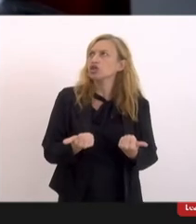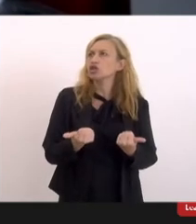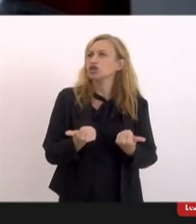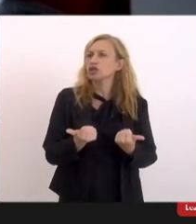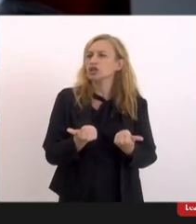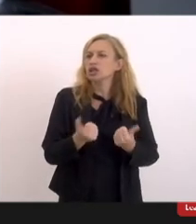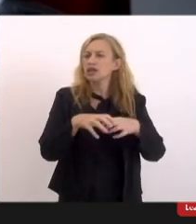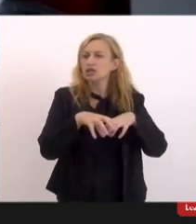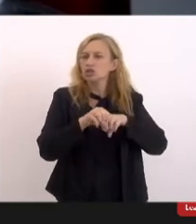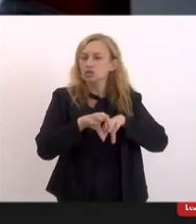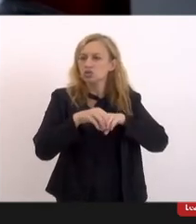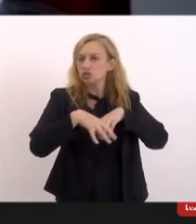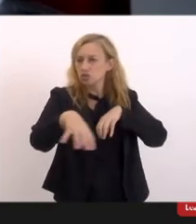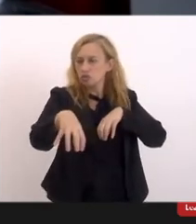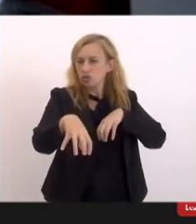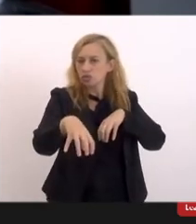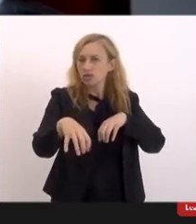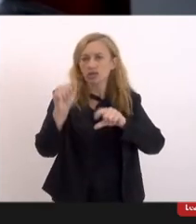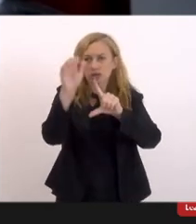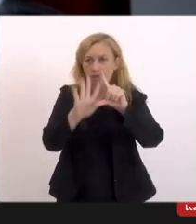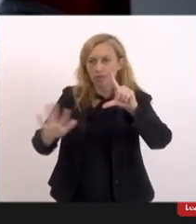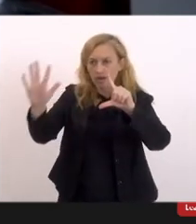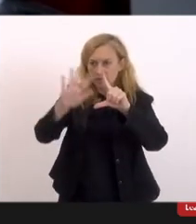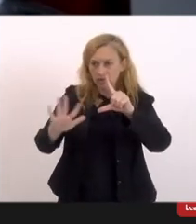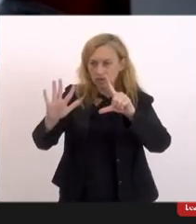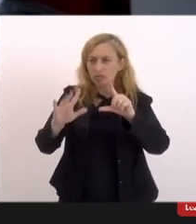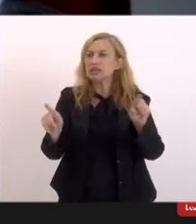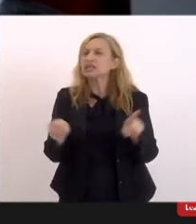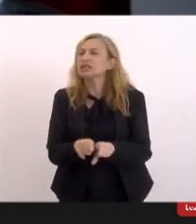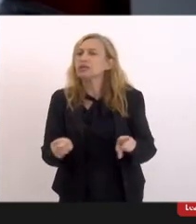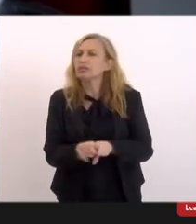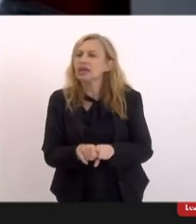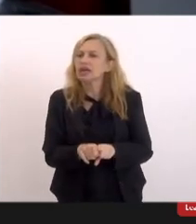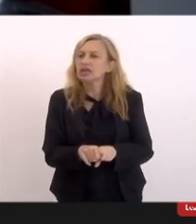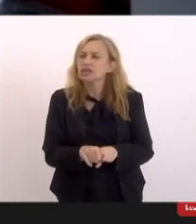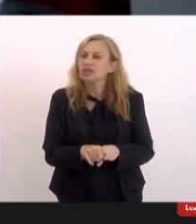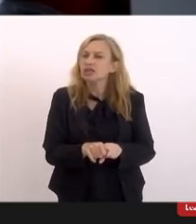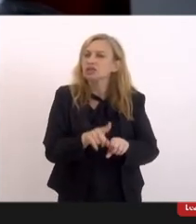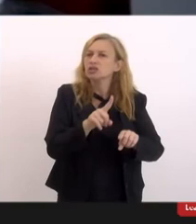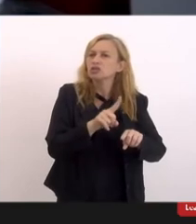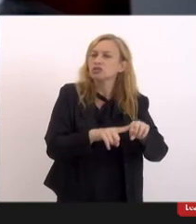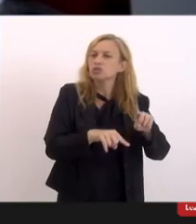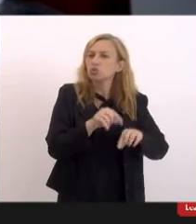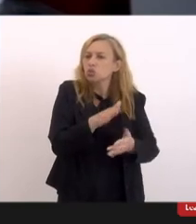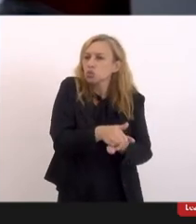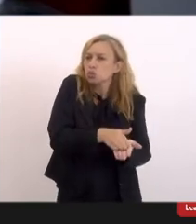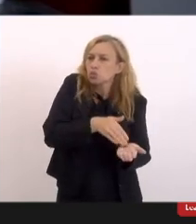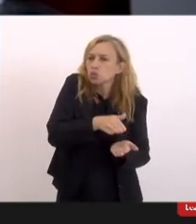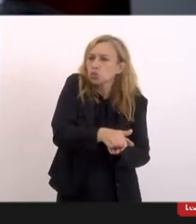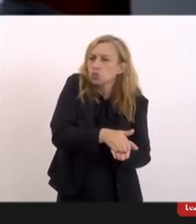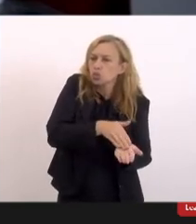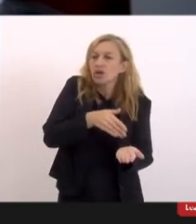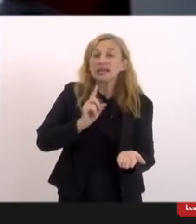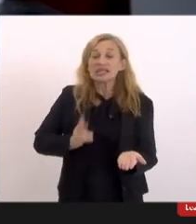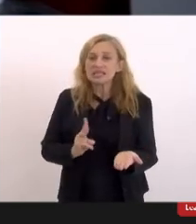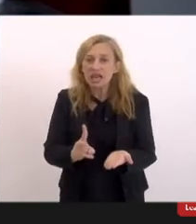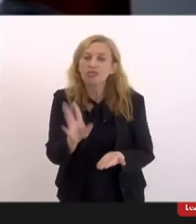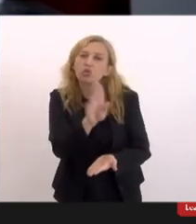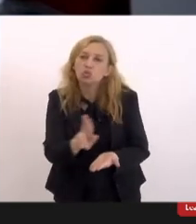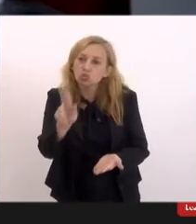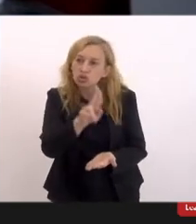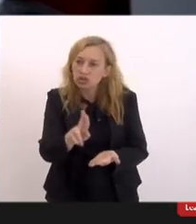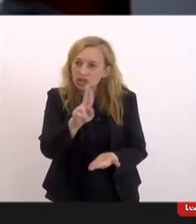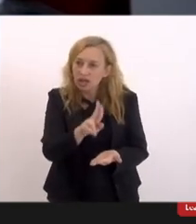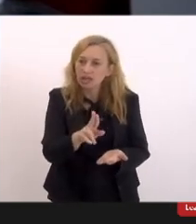esse suporte remoto, tanto na plataforma e também com materiais impressos, vão ser sempre utilizados, tanto